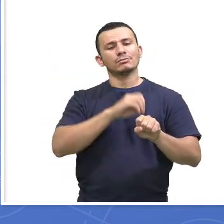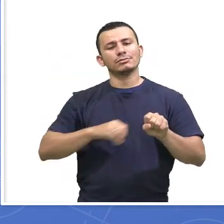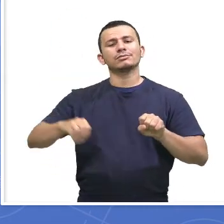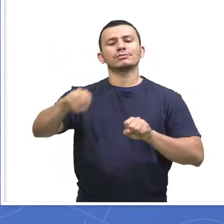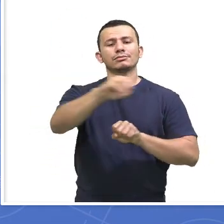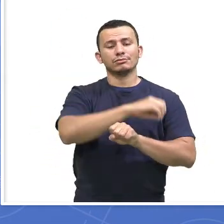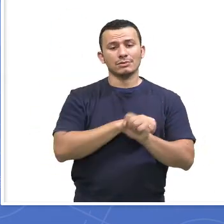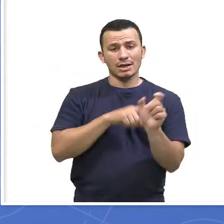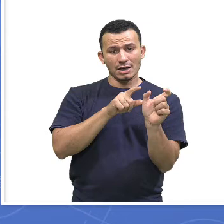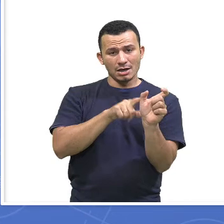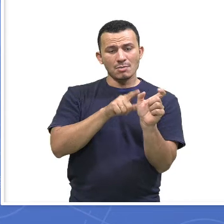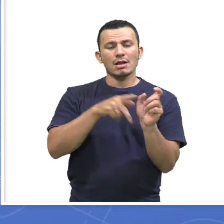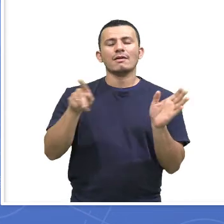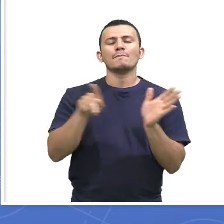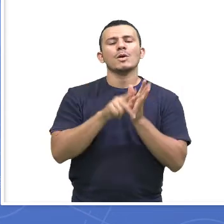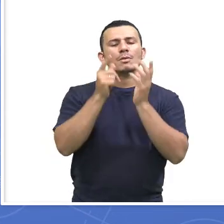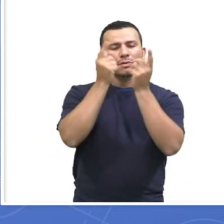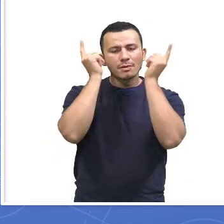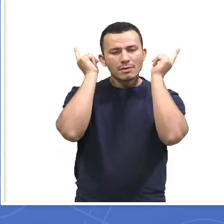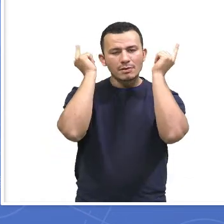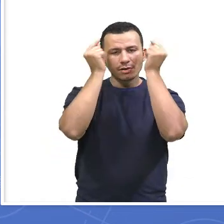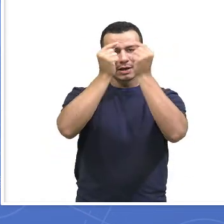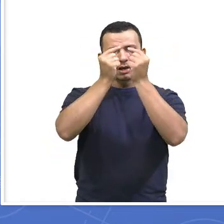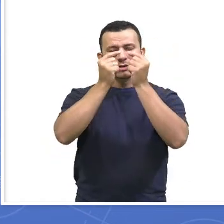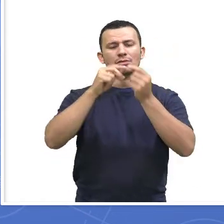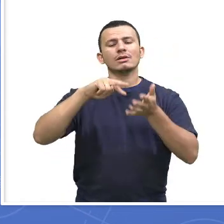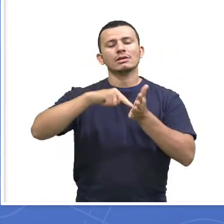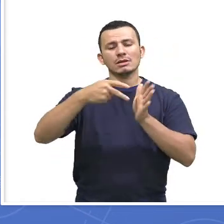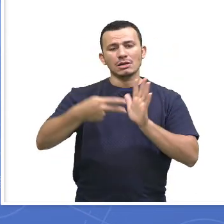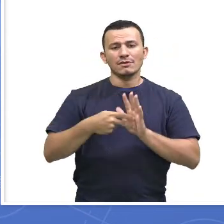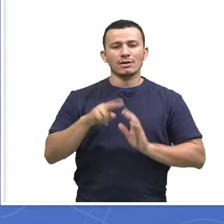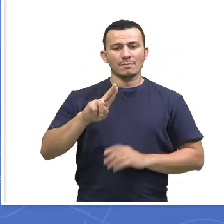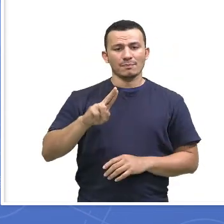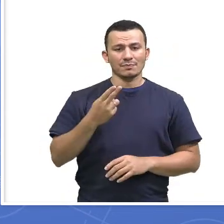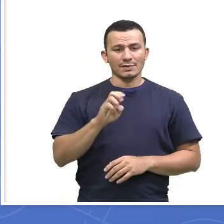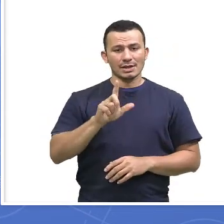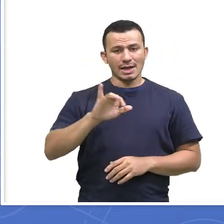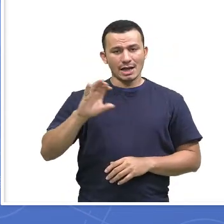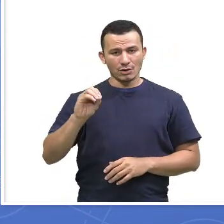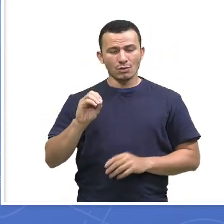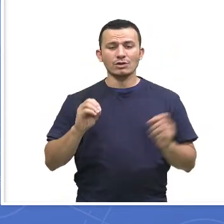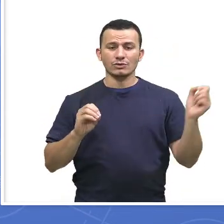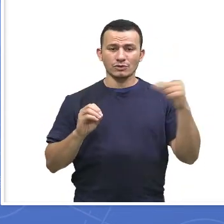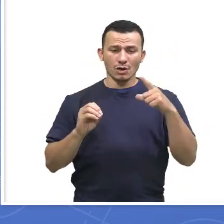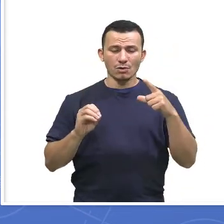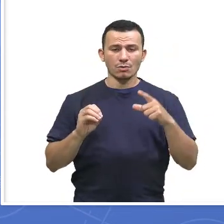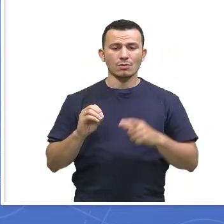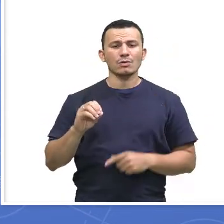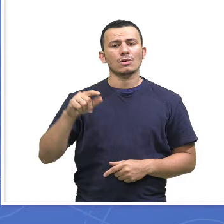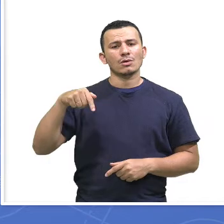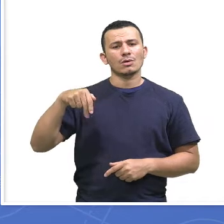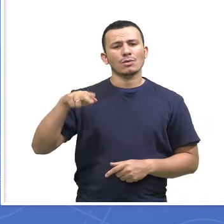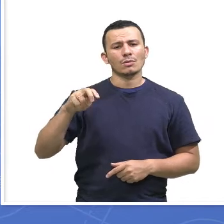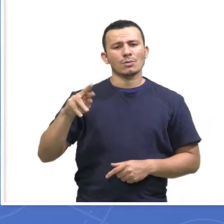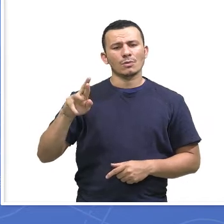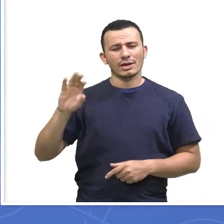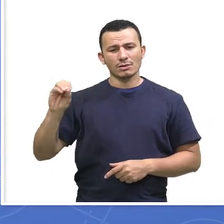grega, né? Que quer dizer Helios é Sol, né? E Kentron é centro.